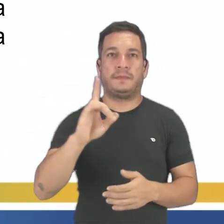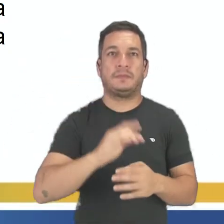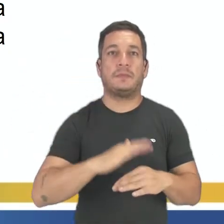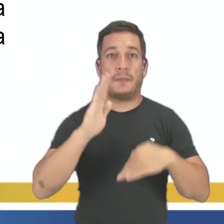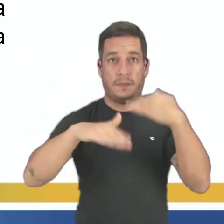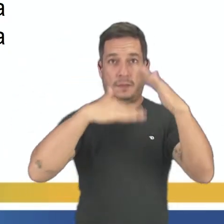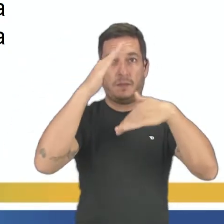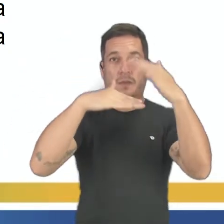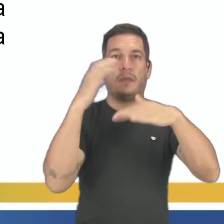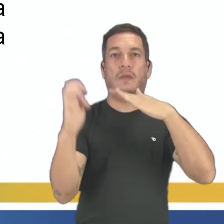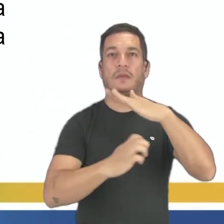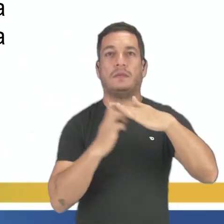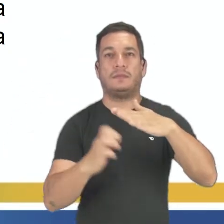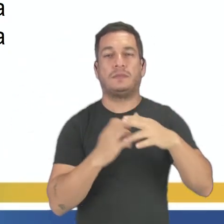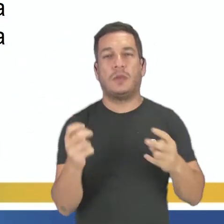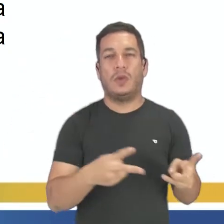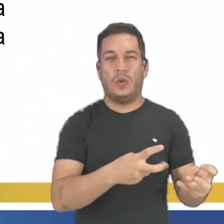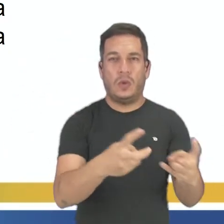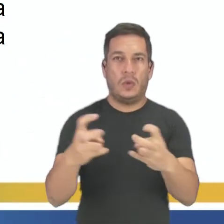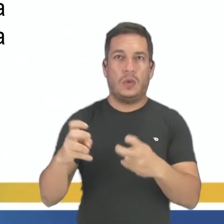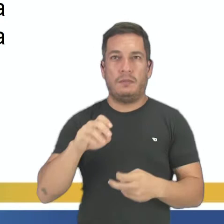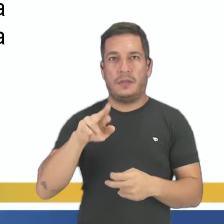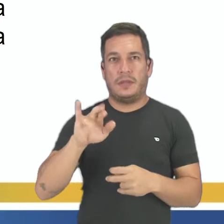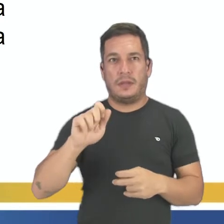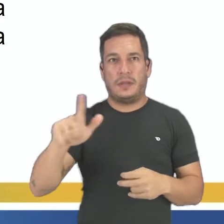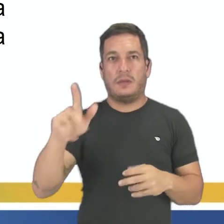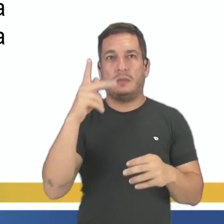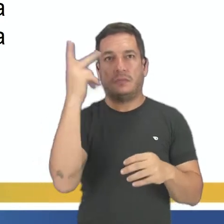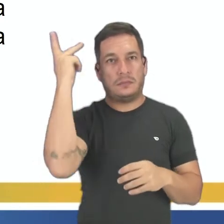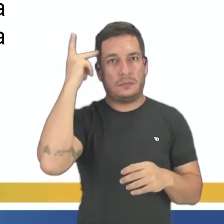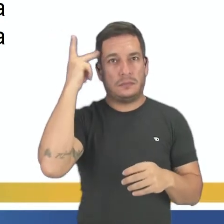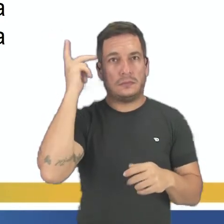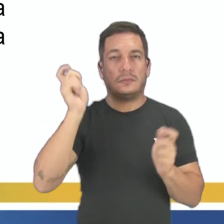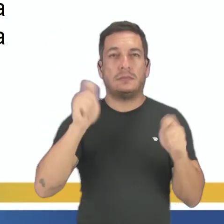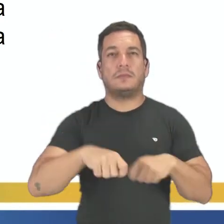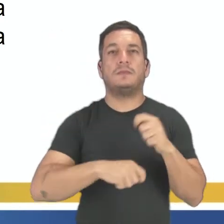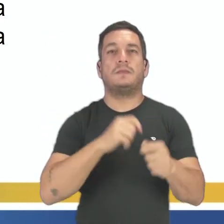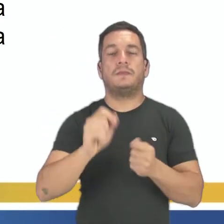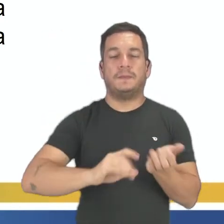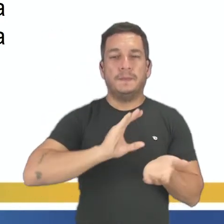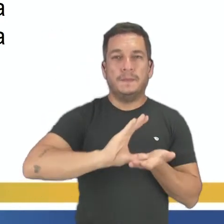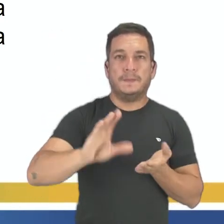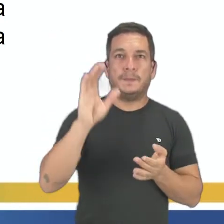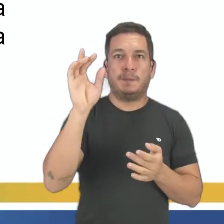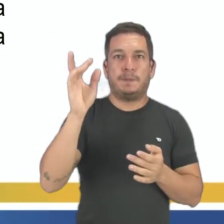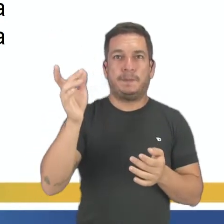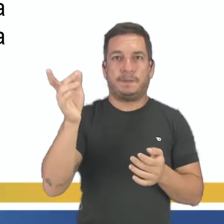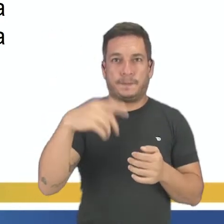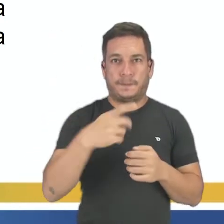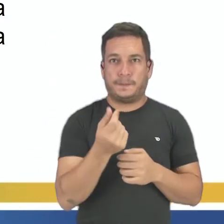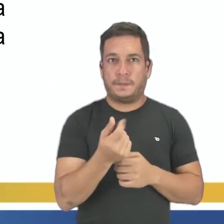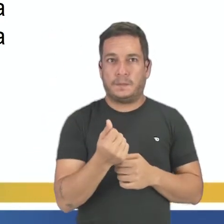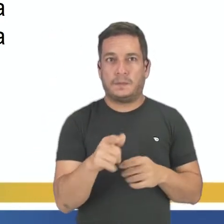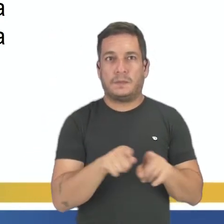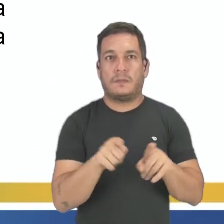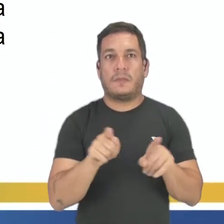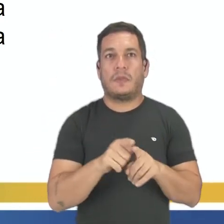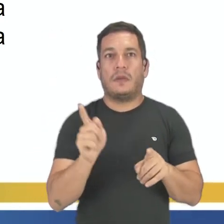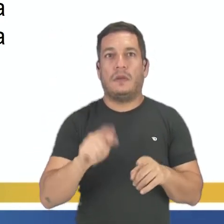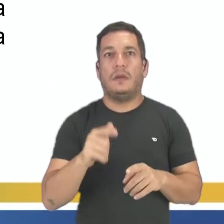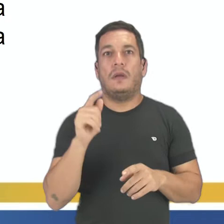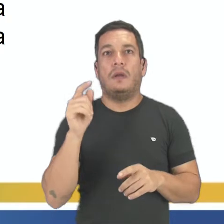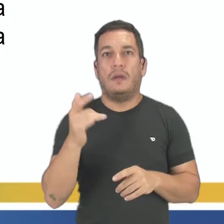o desenvolvimento de empresas de extração mineral em São Paulo, que permitiu a acumulação de capital e o